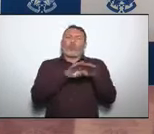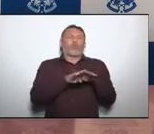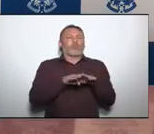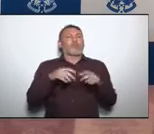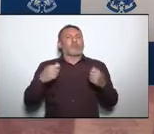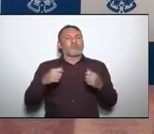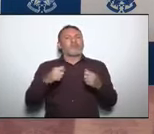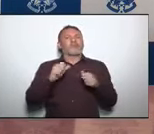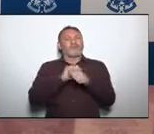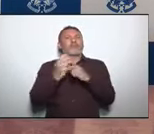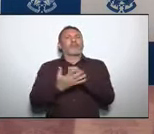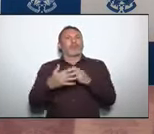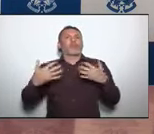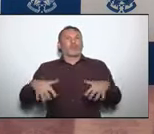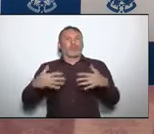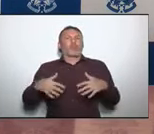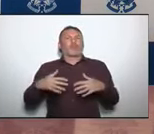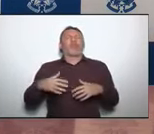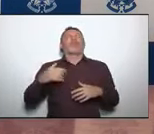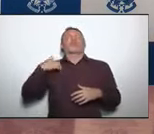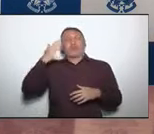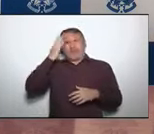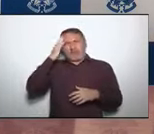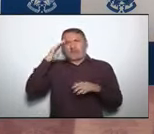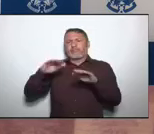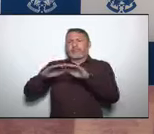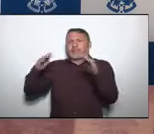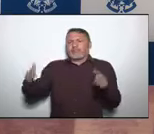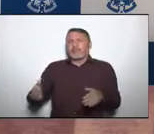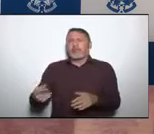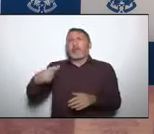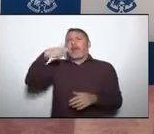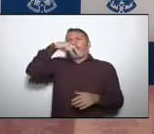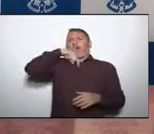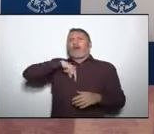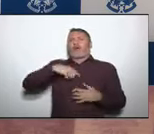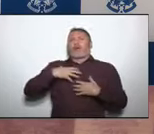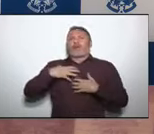porque a gente tem as outras enfermidades que continuam. Né? Nós temos